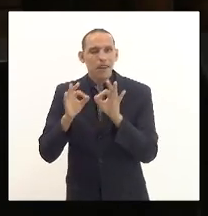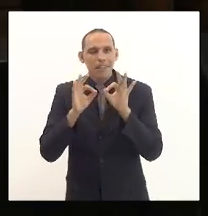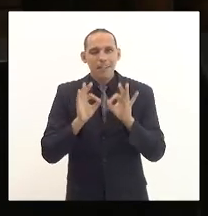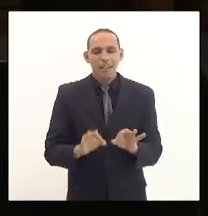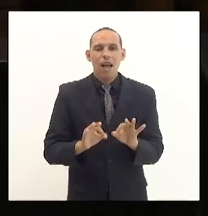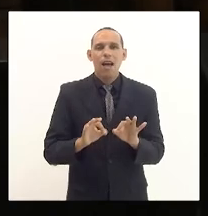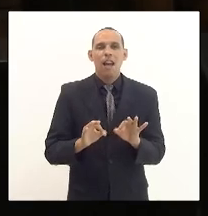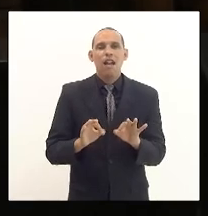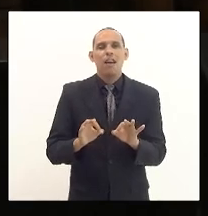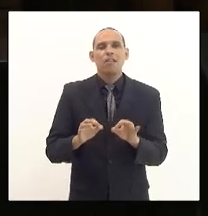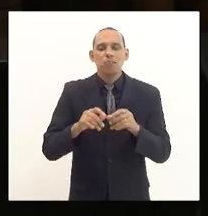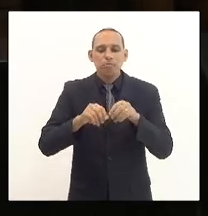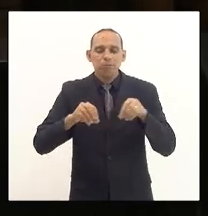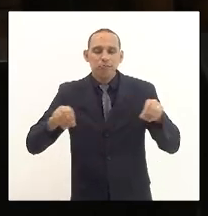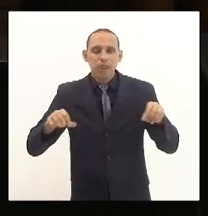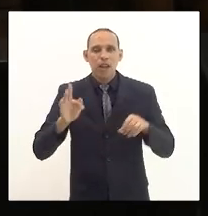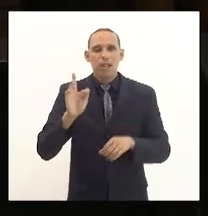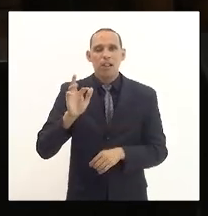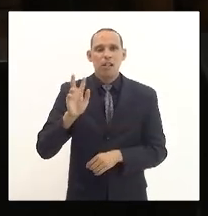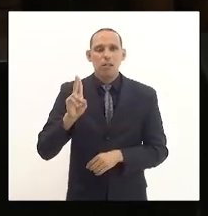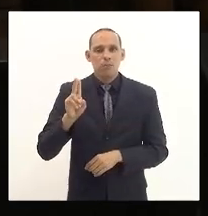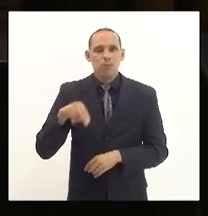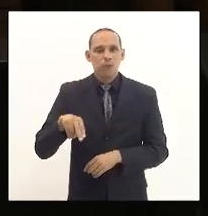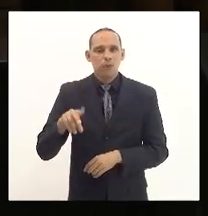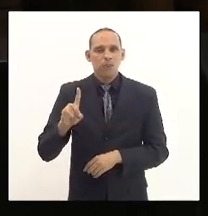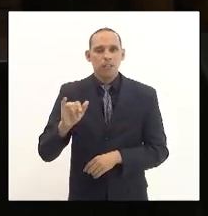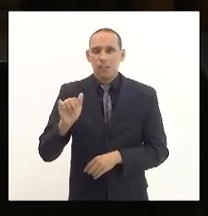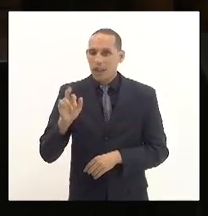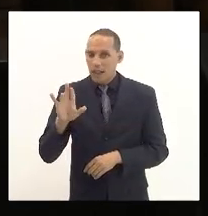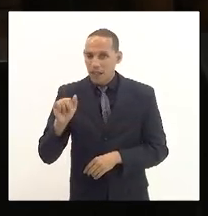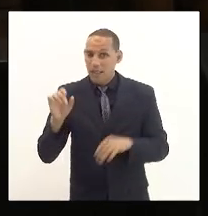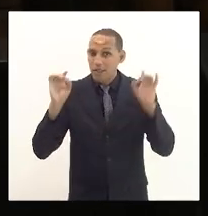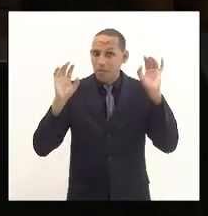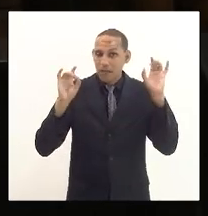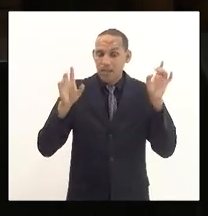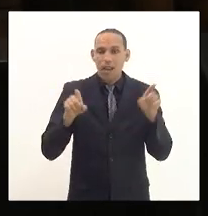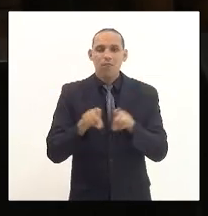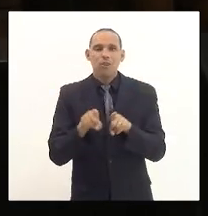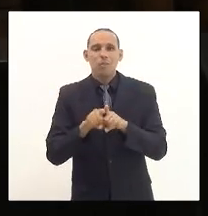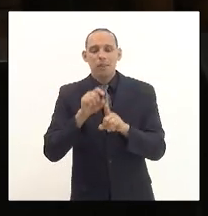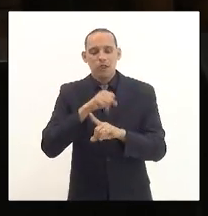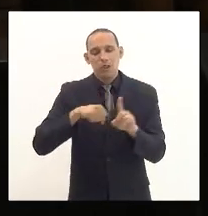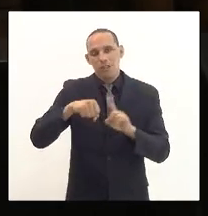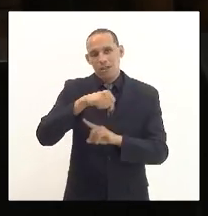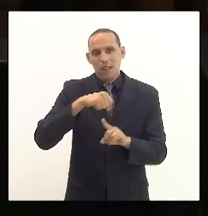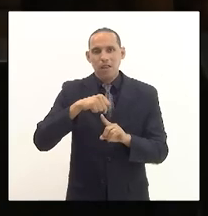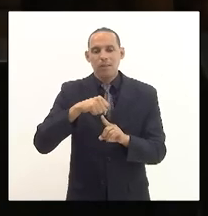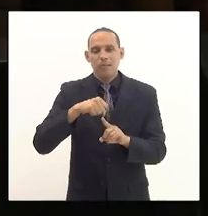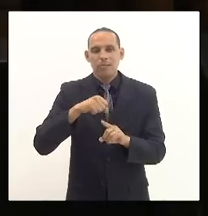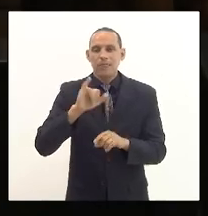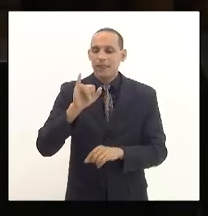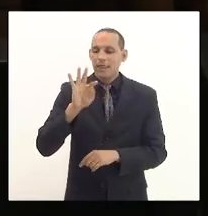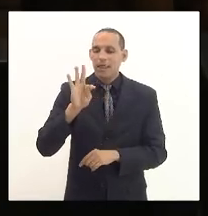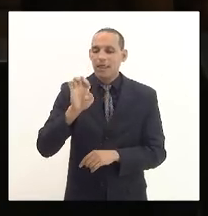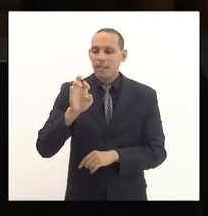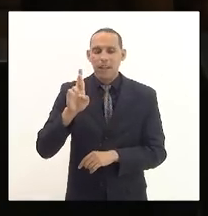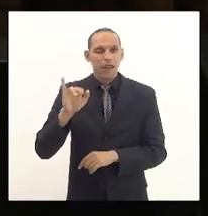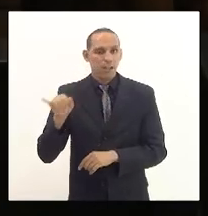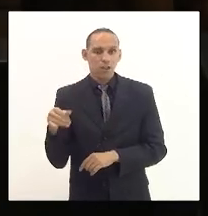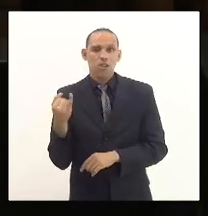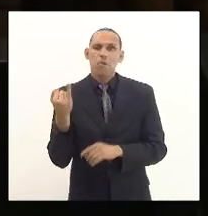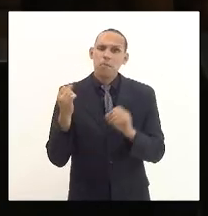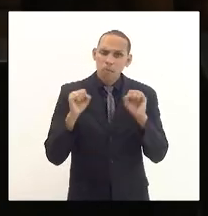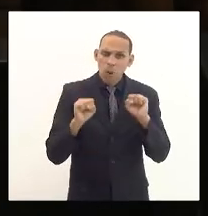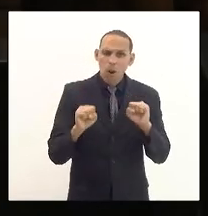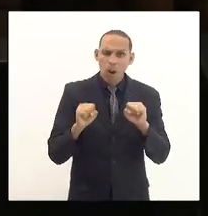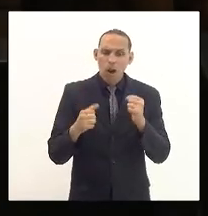especial e também a regularização fundiária social o iterj ele pode ser